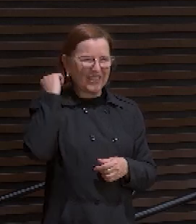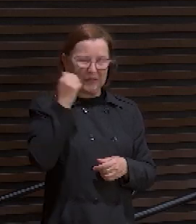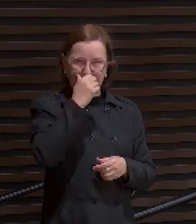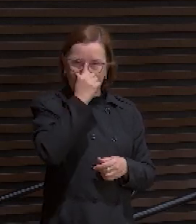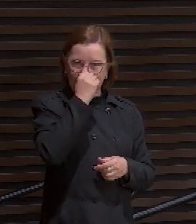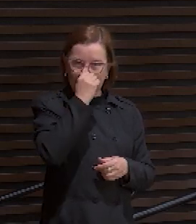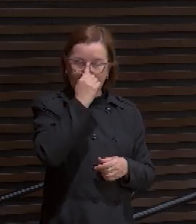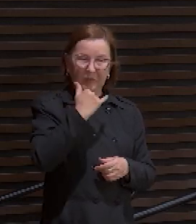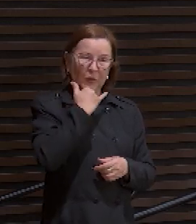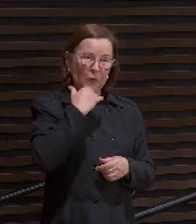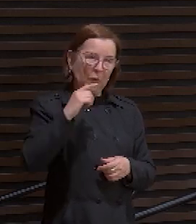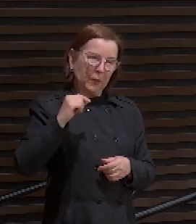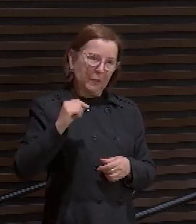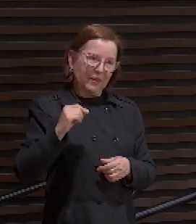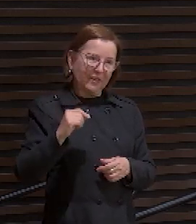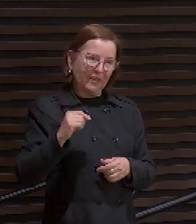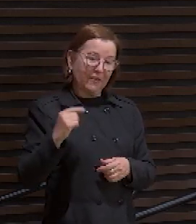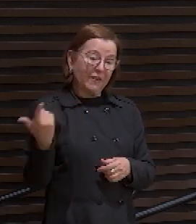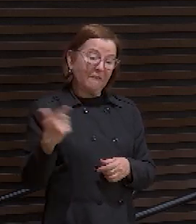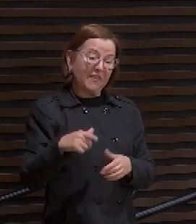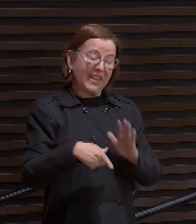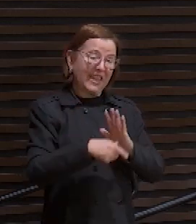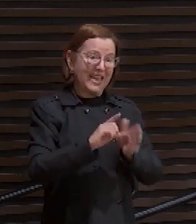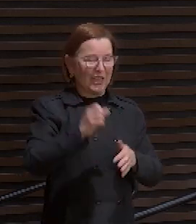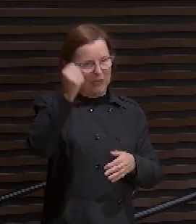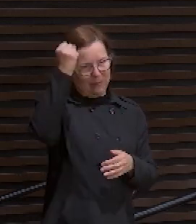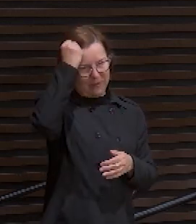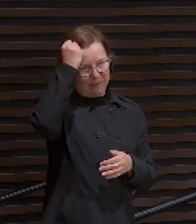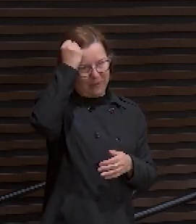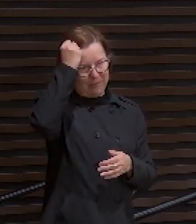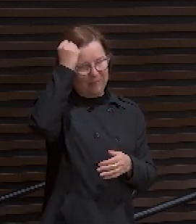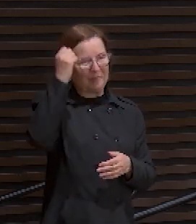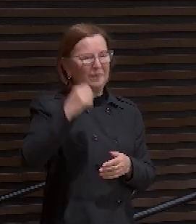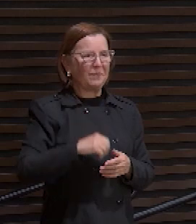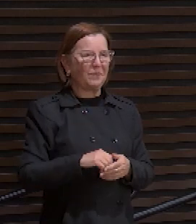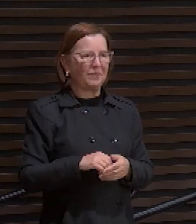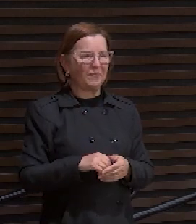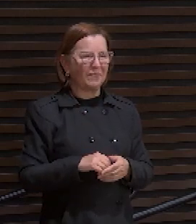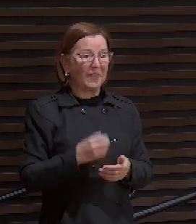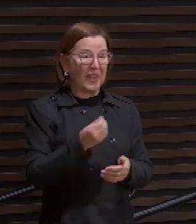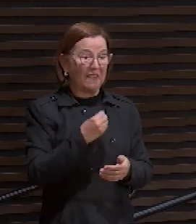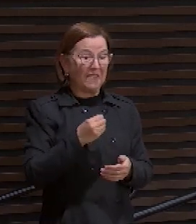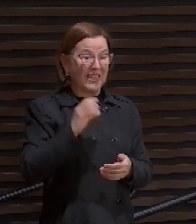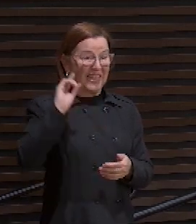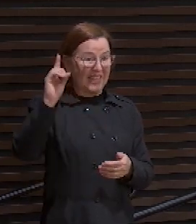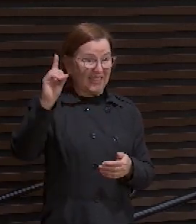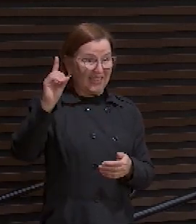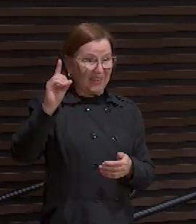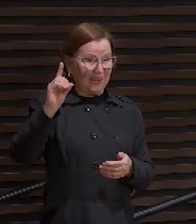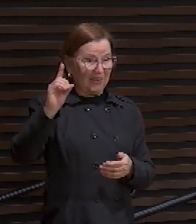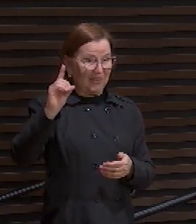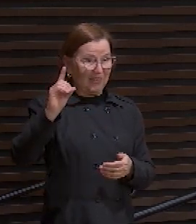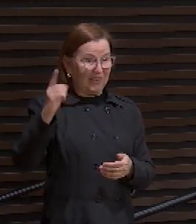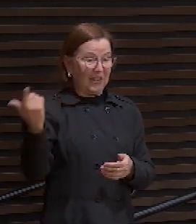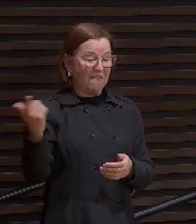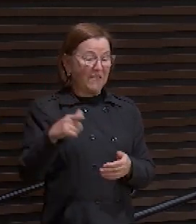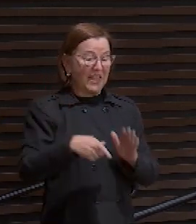O perdão antecede o arrependimento. A vida de Deus antecede a